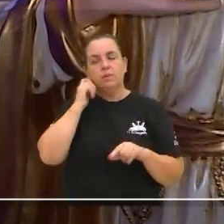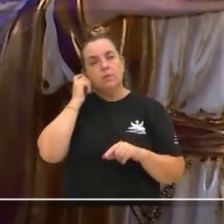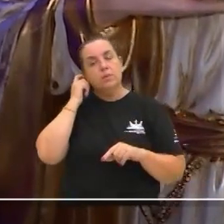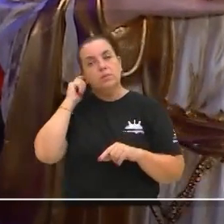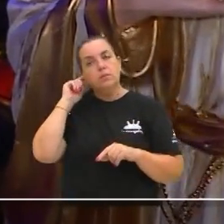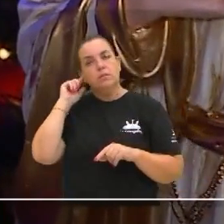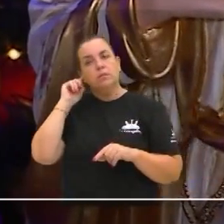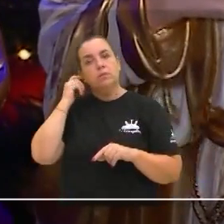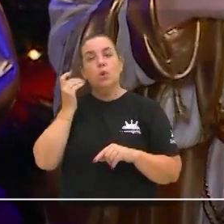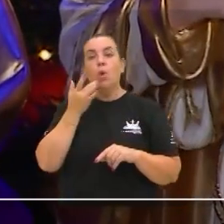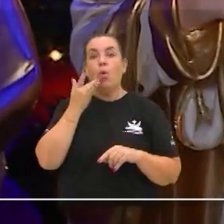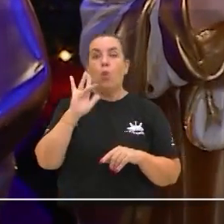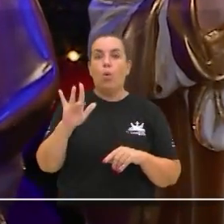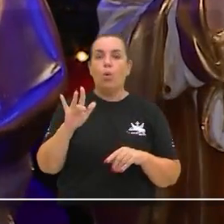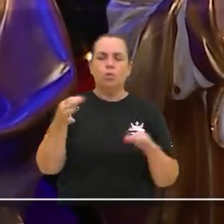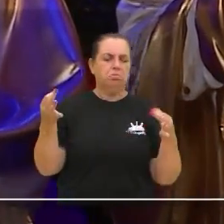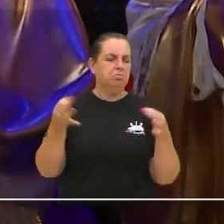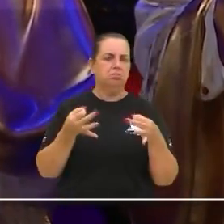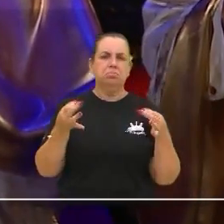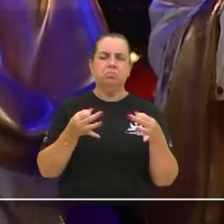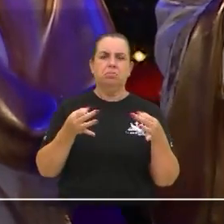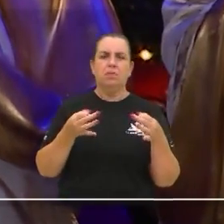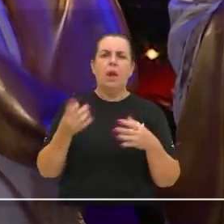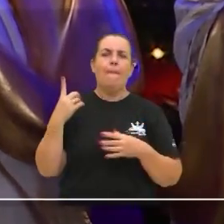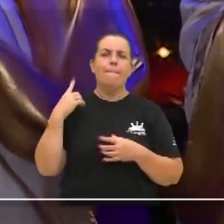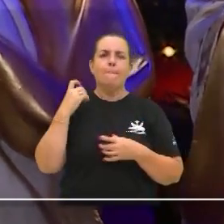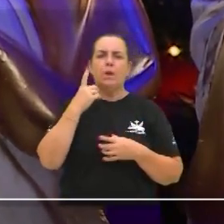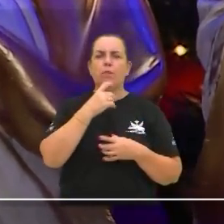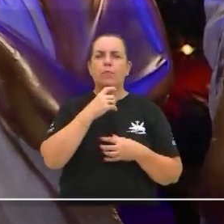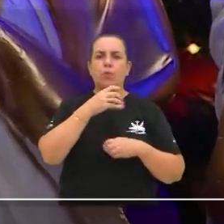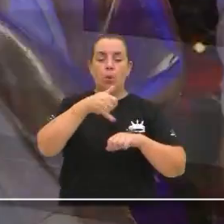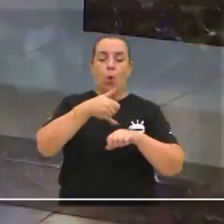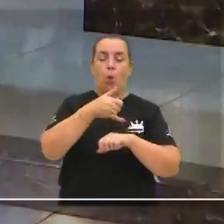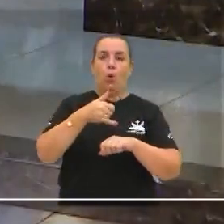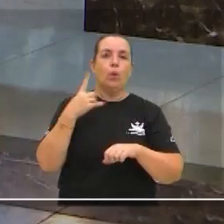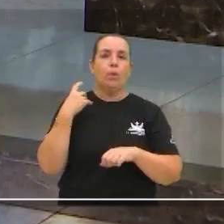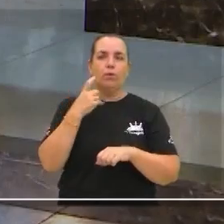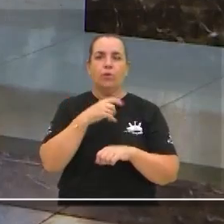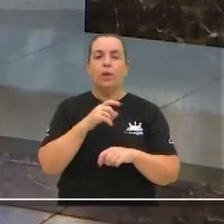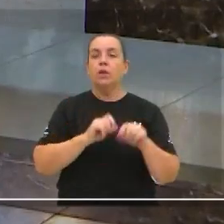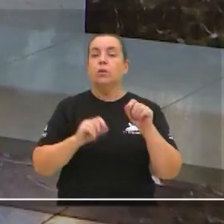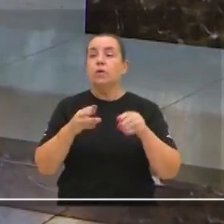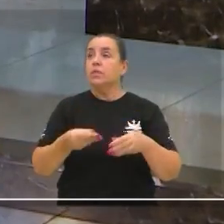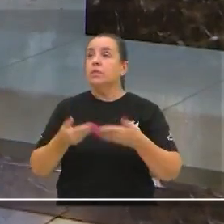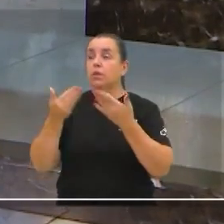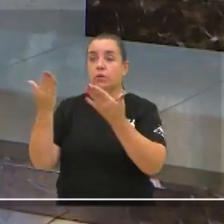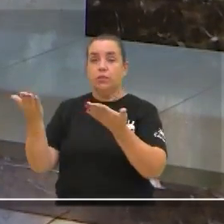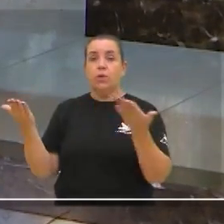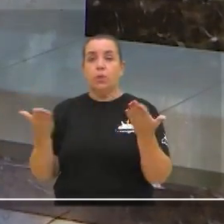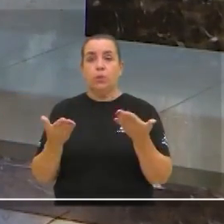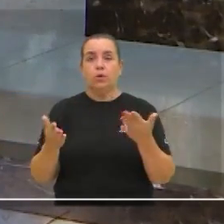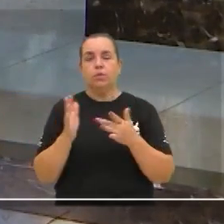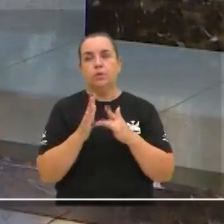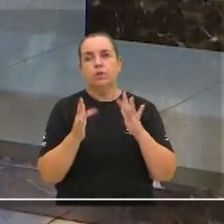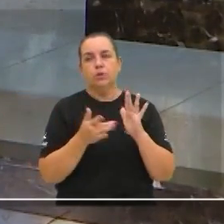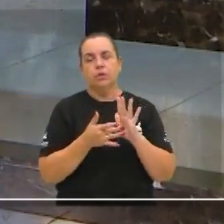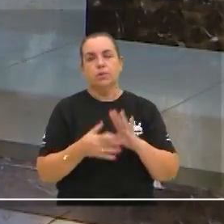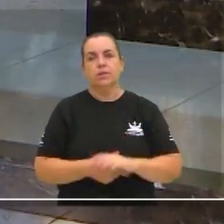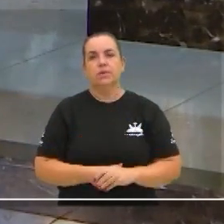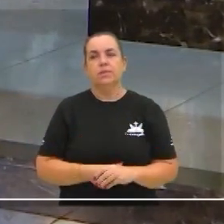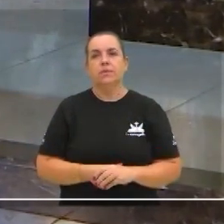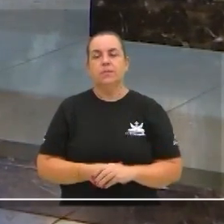o mais puro ouro, a mais pura mirra. E o que você quer ofertar para Jesus